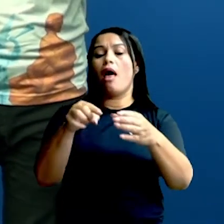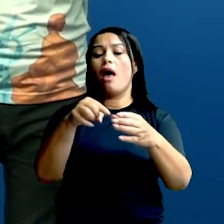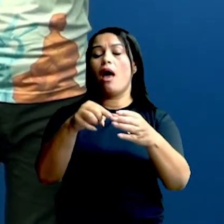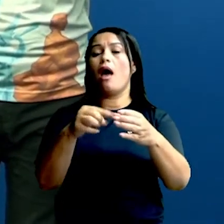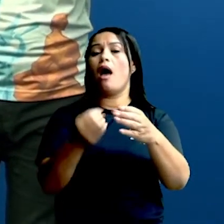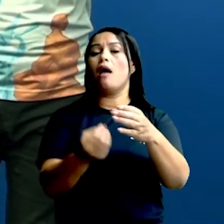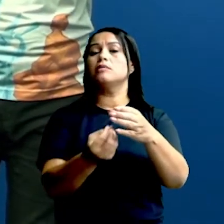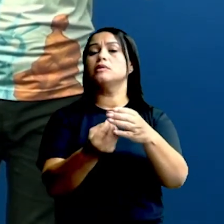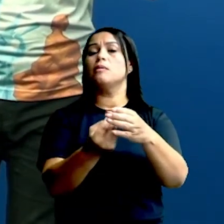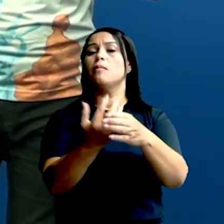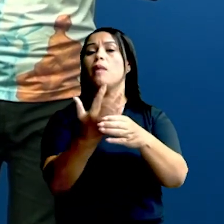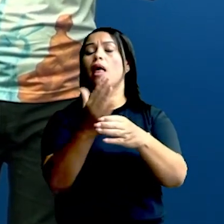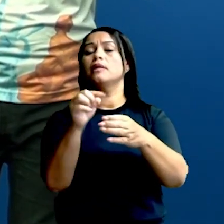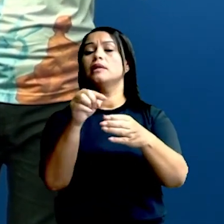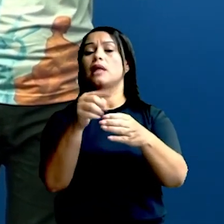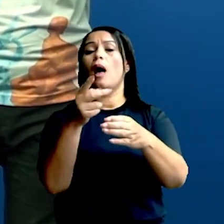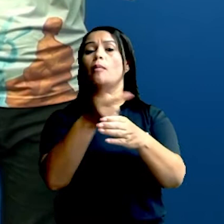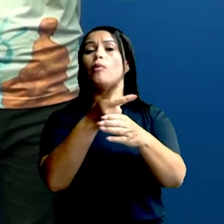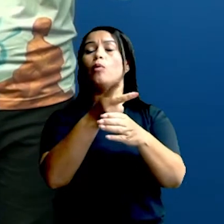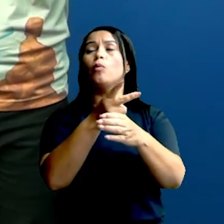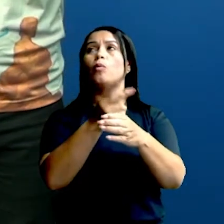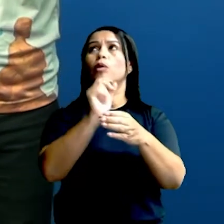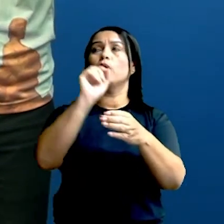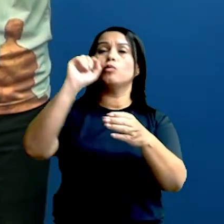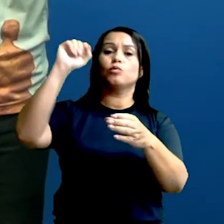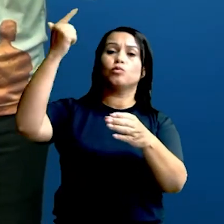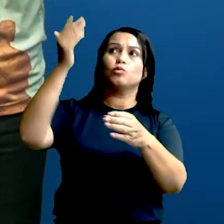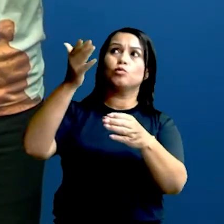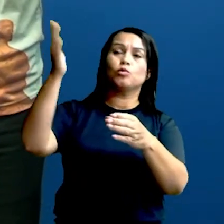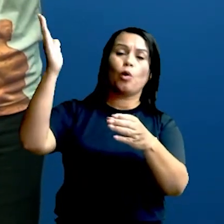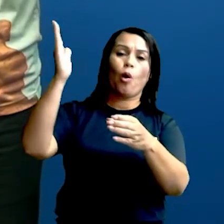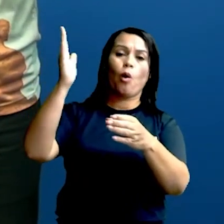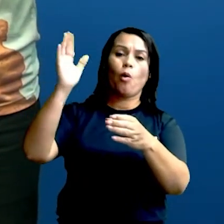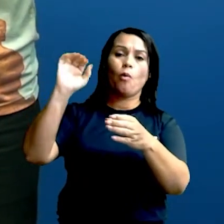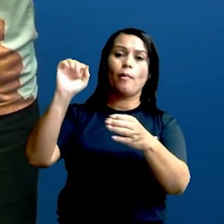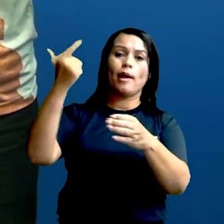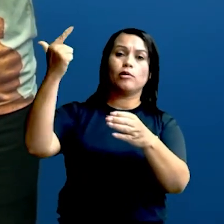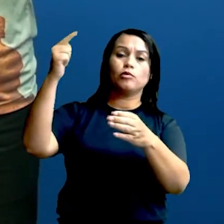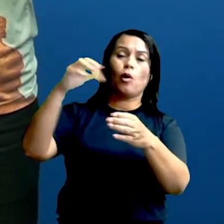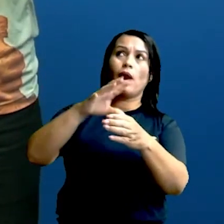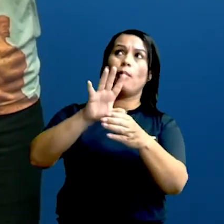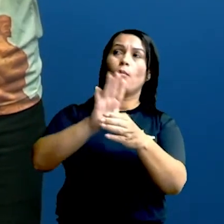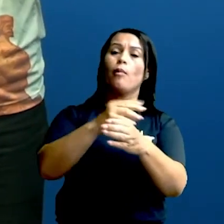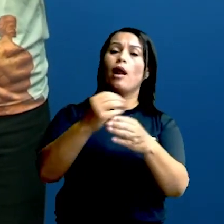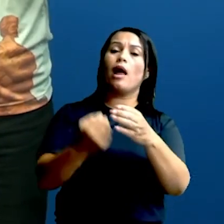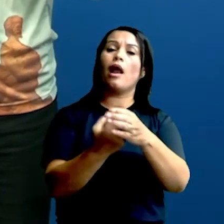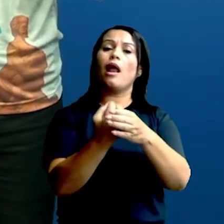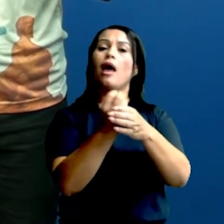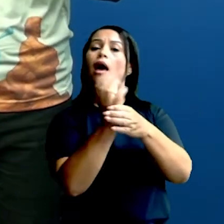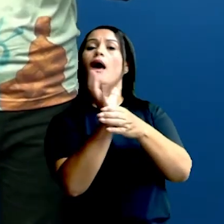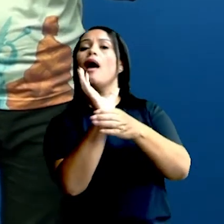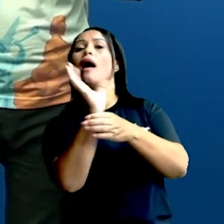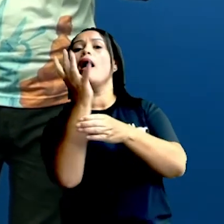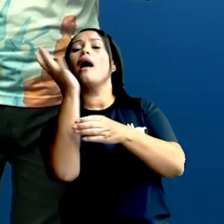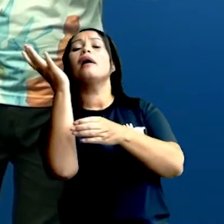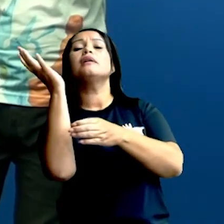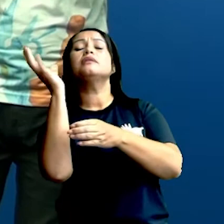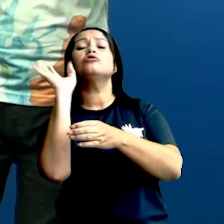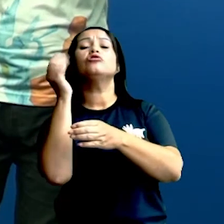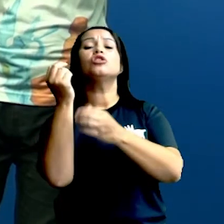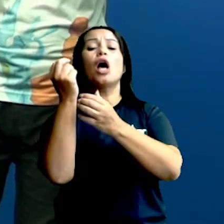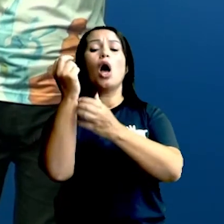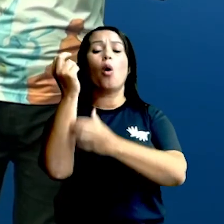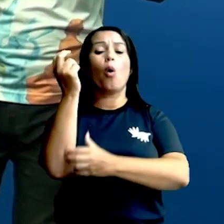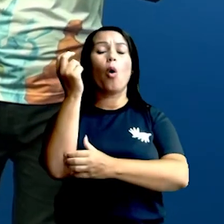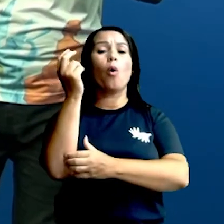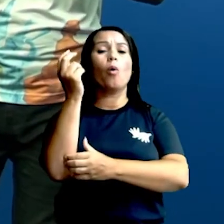plantas que procuram a luz do sol, elas são atraídas pela luz do sol. Já outras regiões da planta